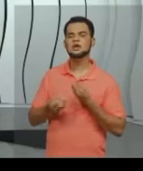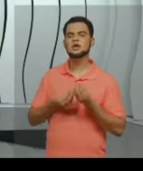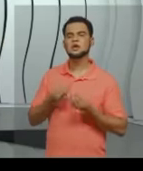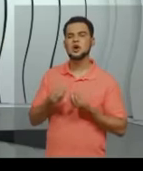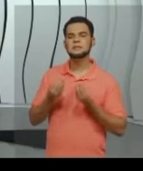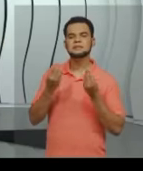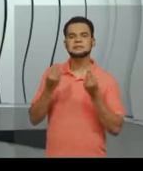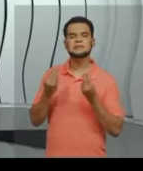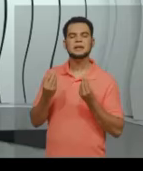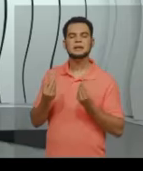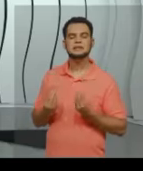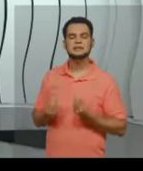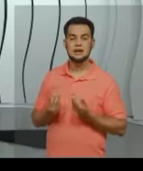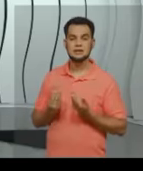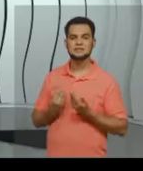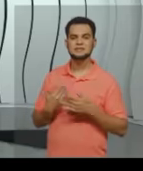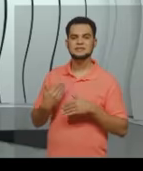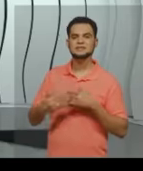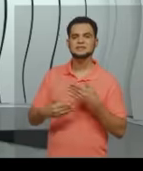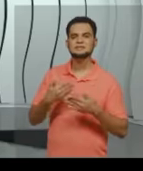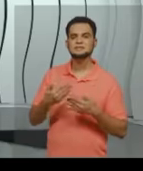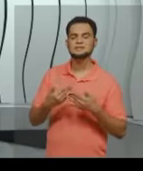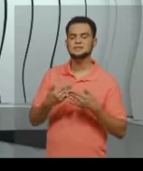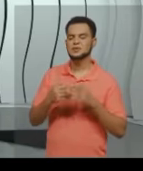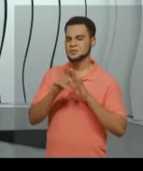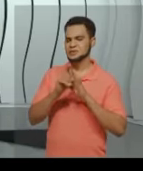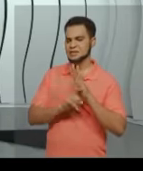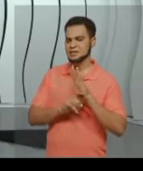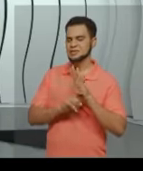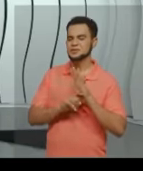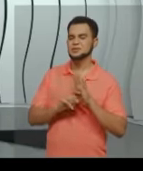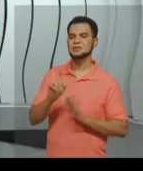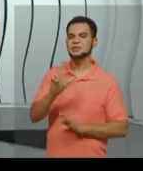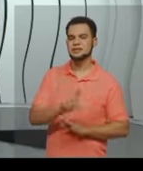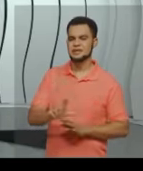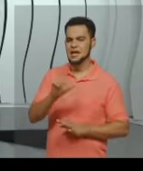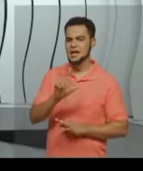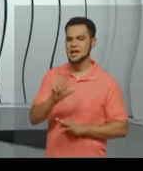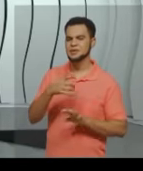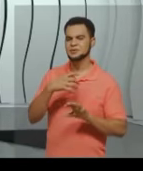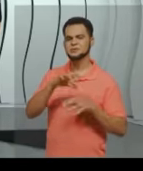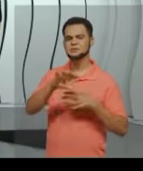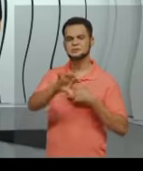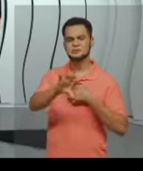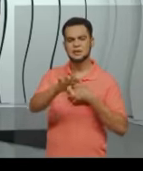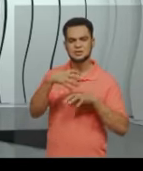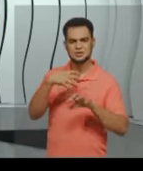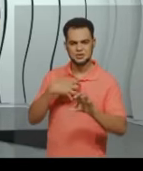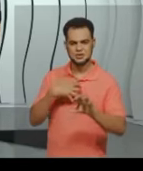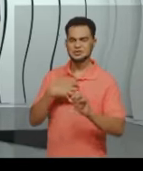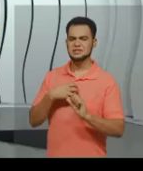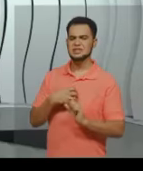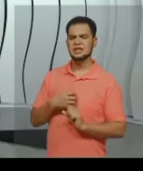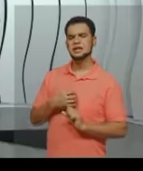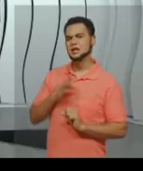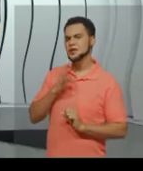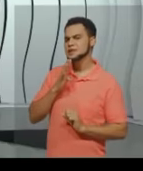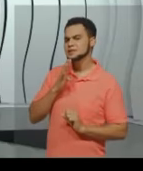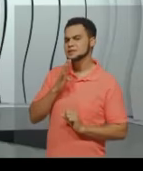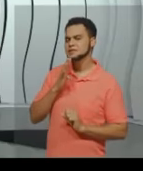imaginação que só desenvolve o texto literário, né? A empatia, se colocar no lugar do outro, se conhecer outras